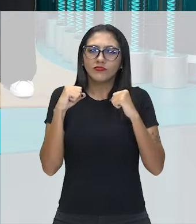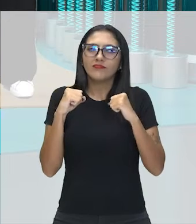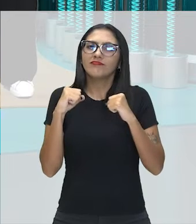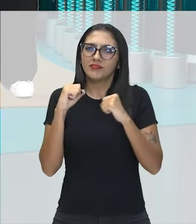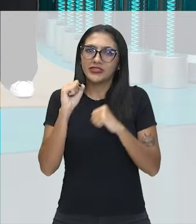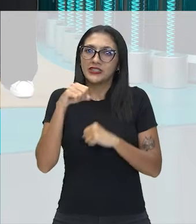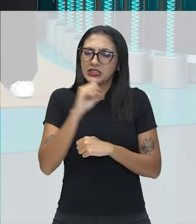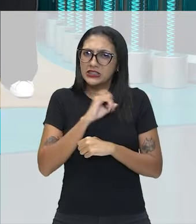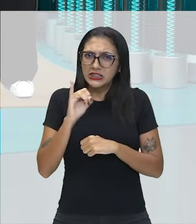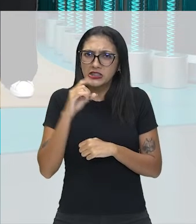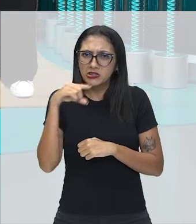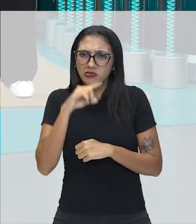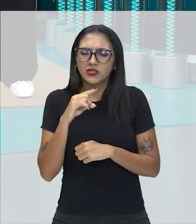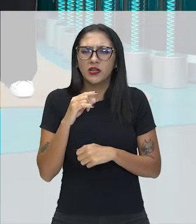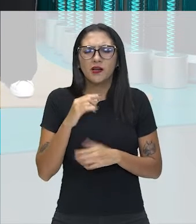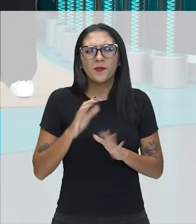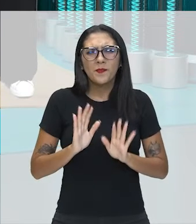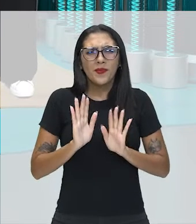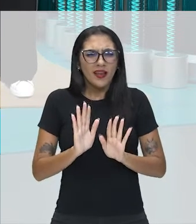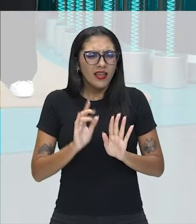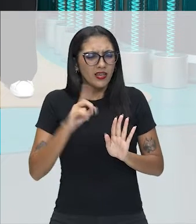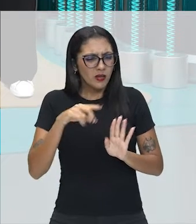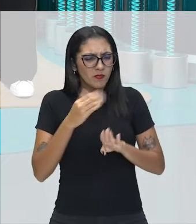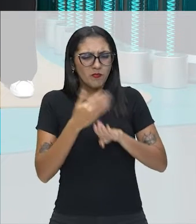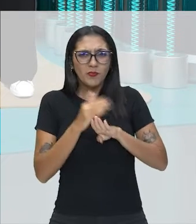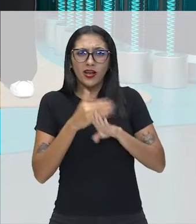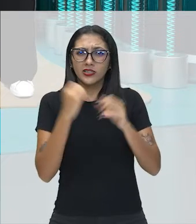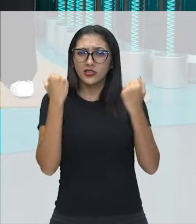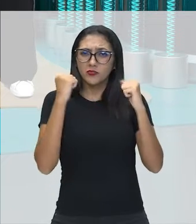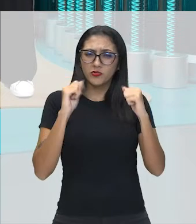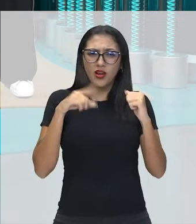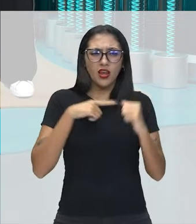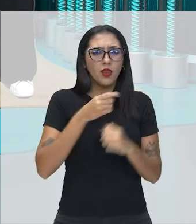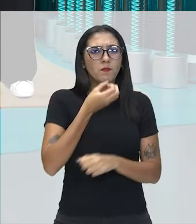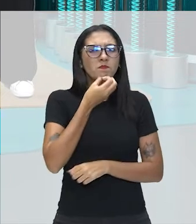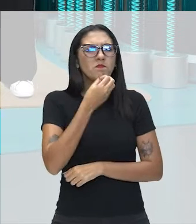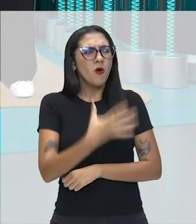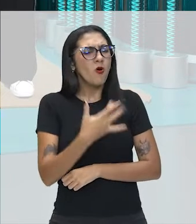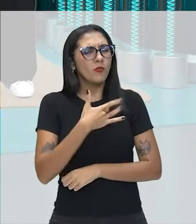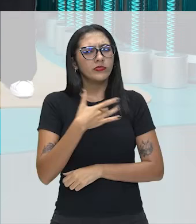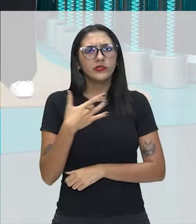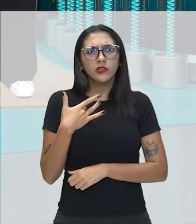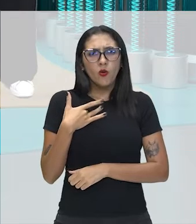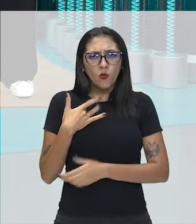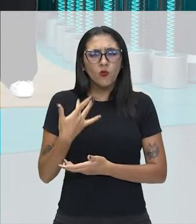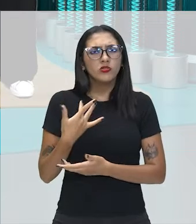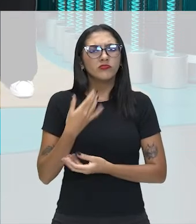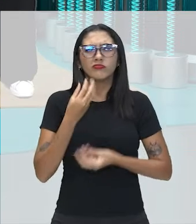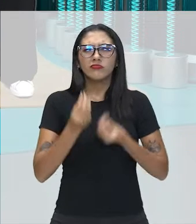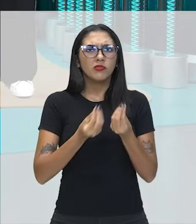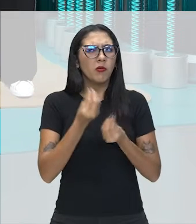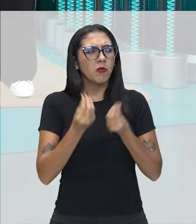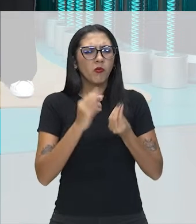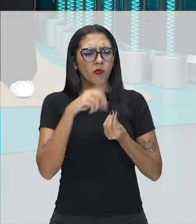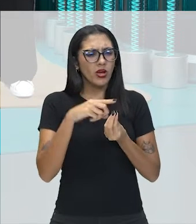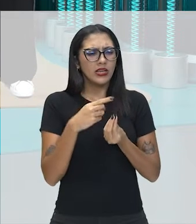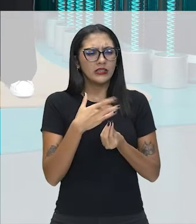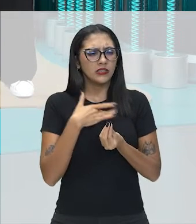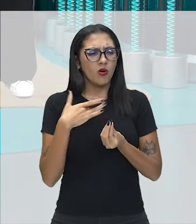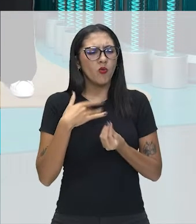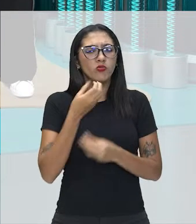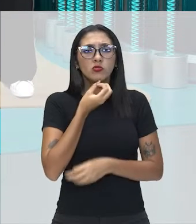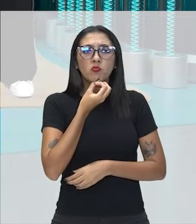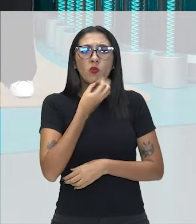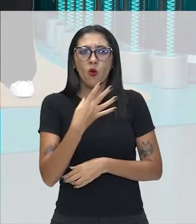a cãibra. Mas, professor, exercício físico não é benéfico para a saúde, não faz bem para a saúde? Como é que uma coisa que faz bem para a